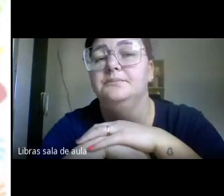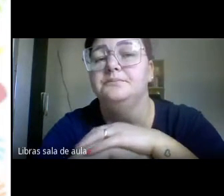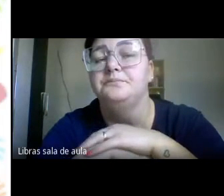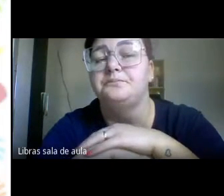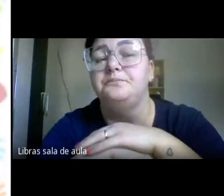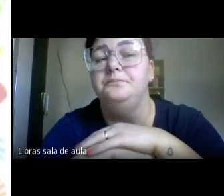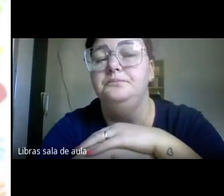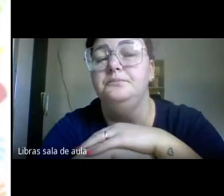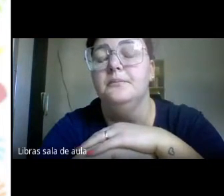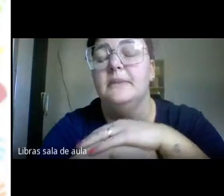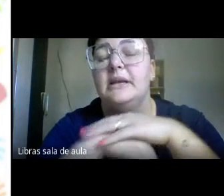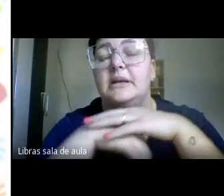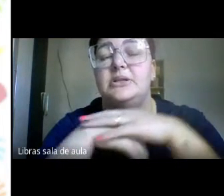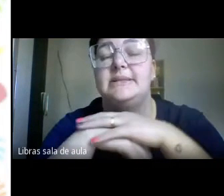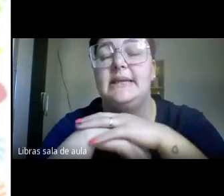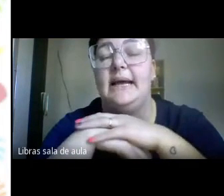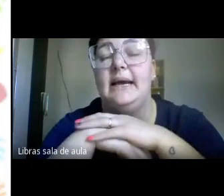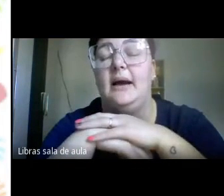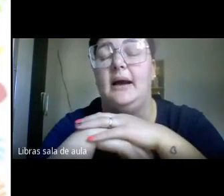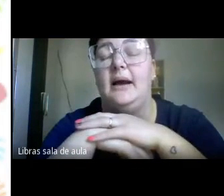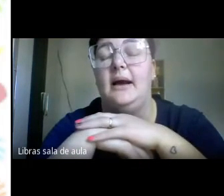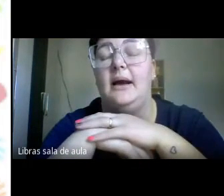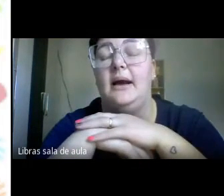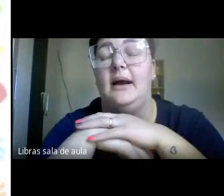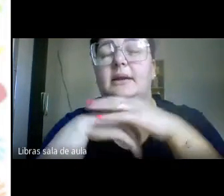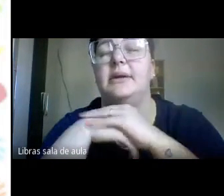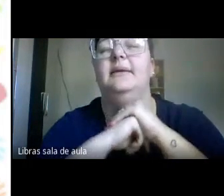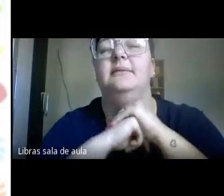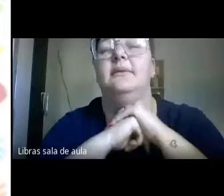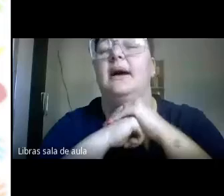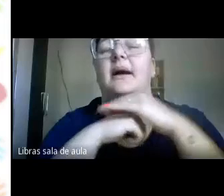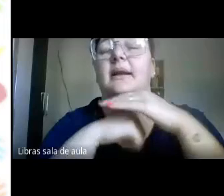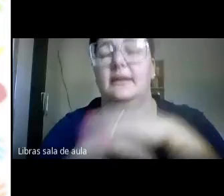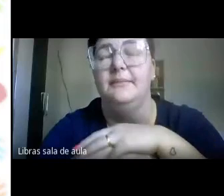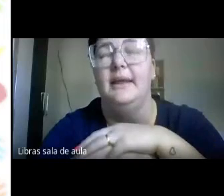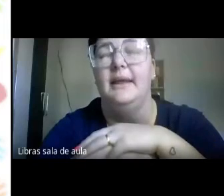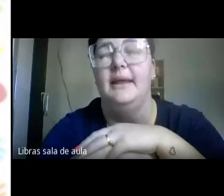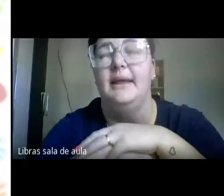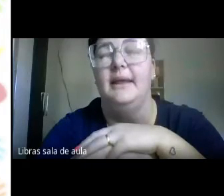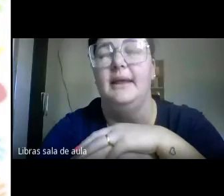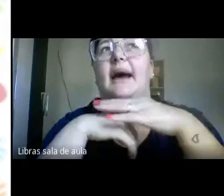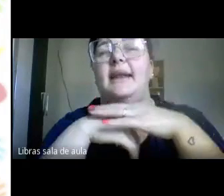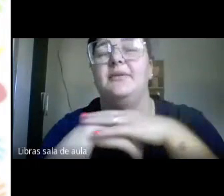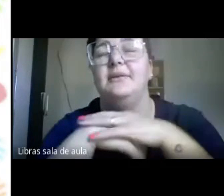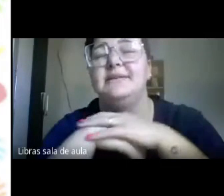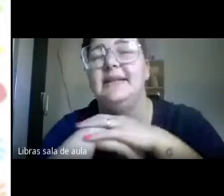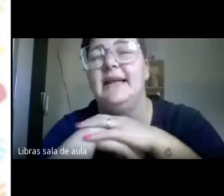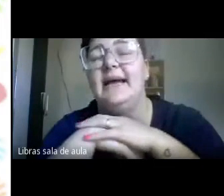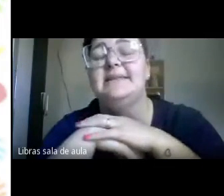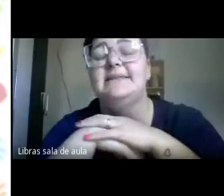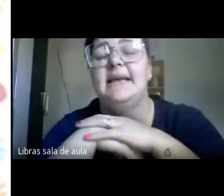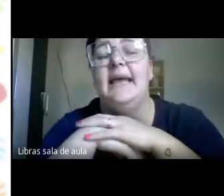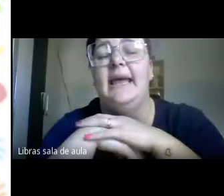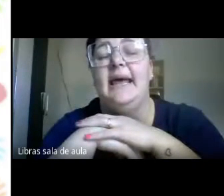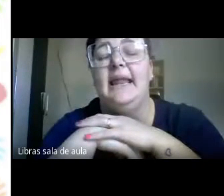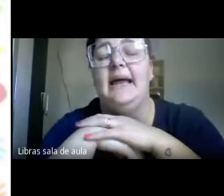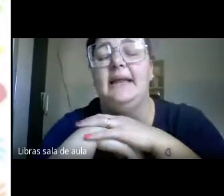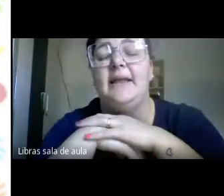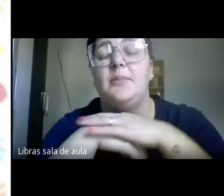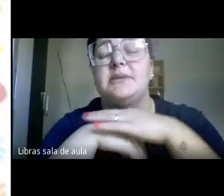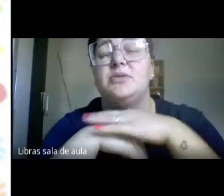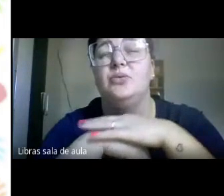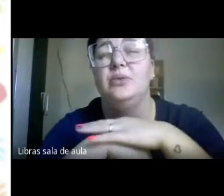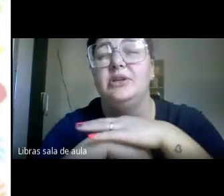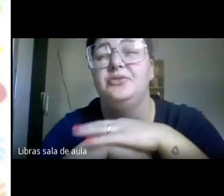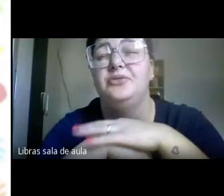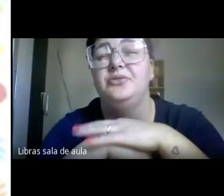língua de sinais, a língua não, né? A língua de sinais, ela tem